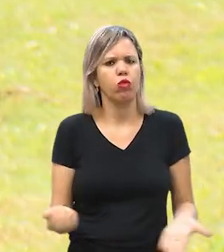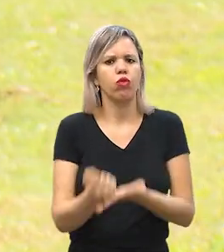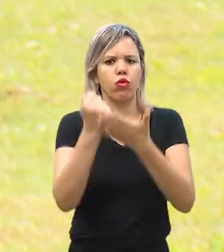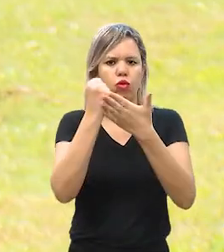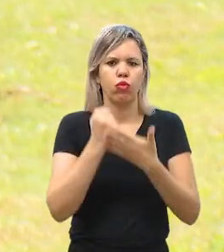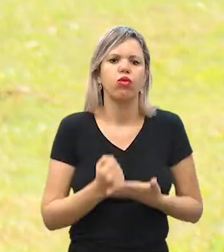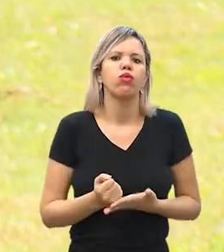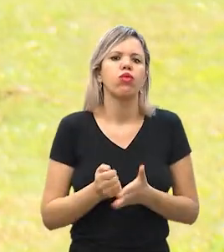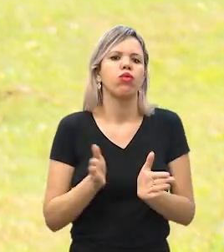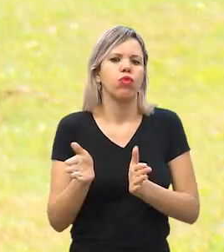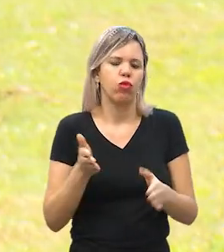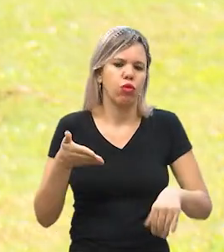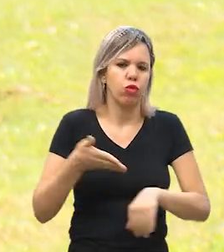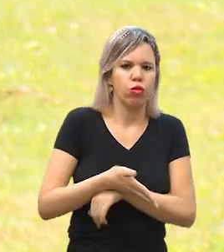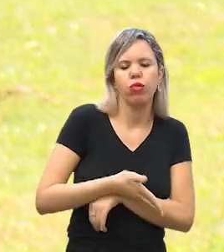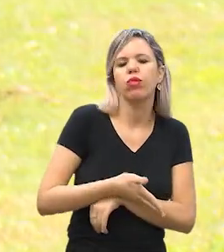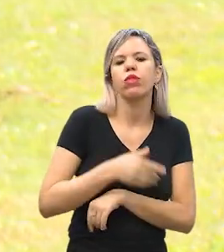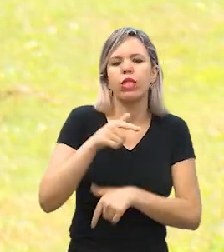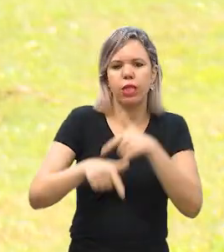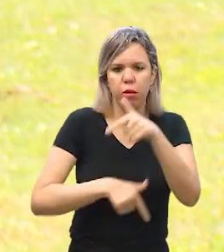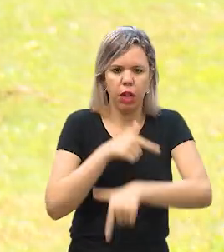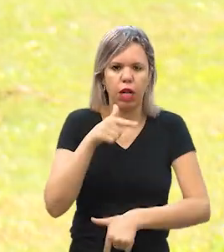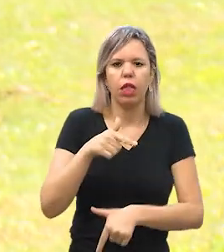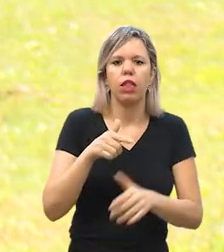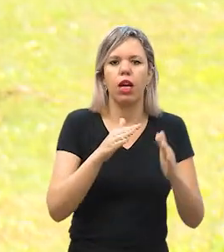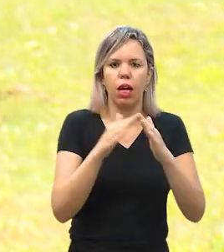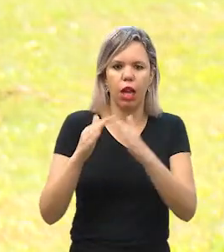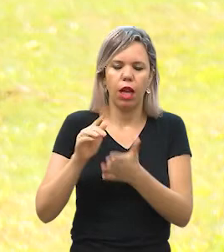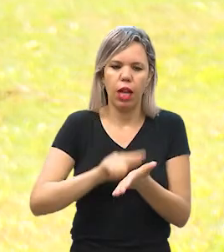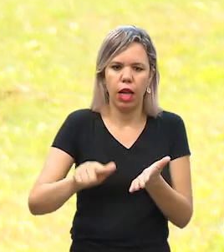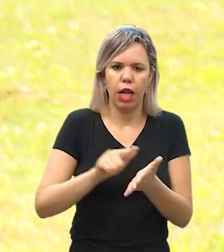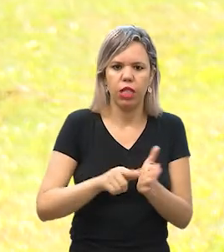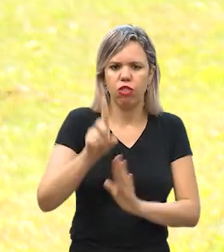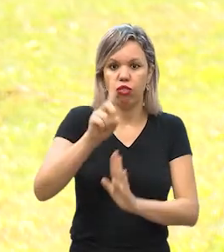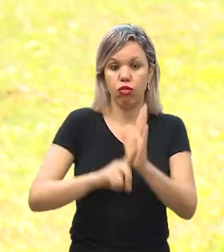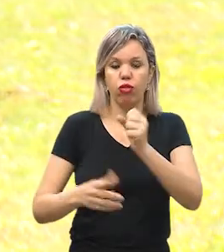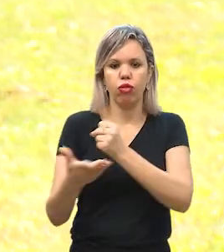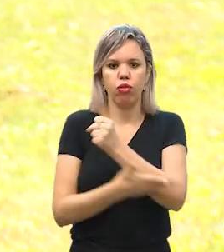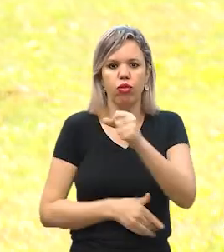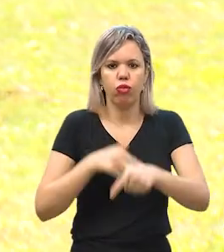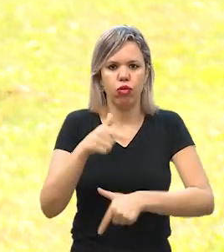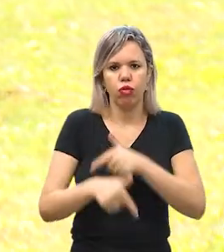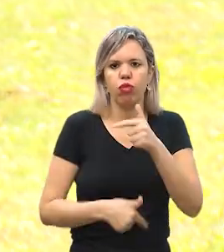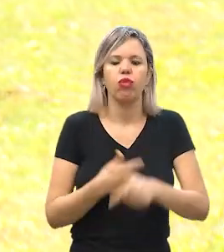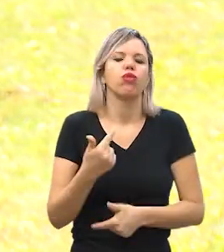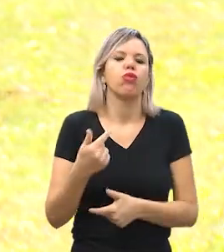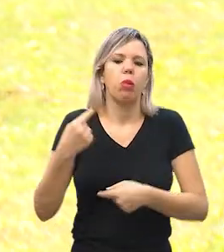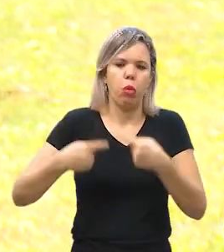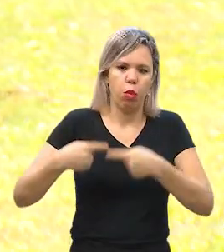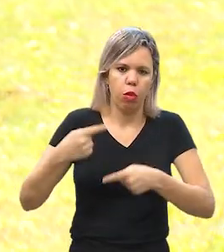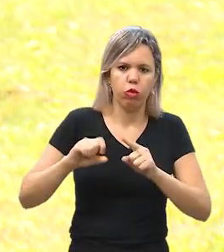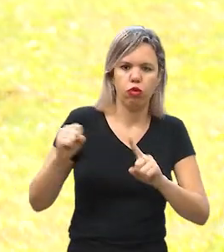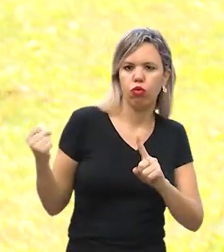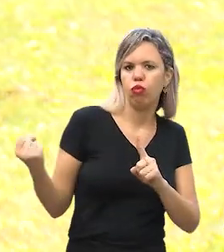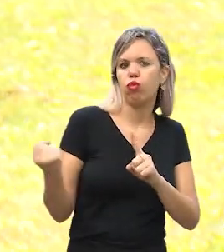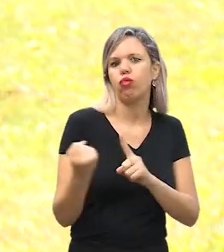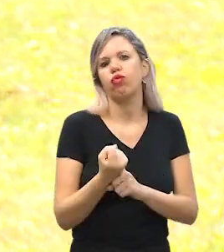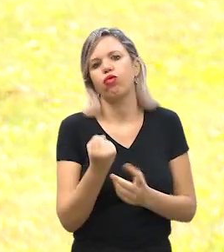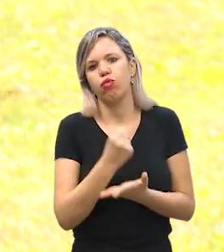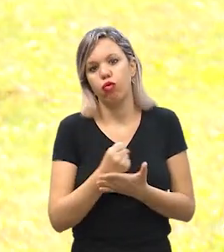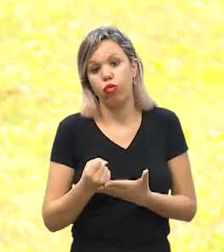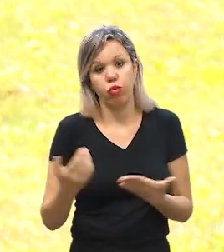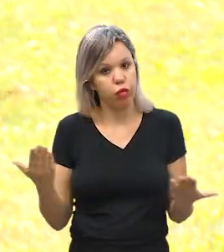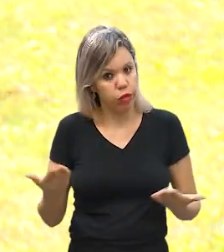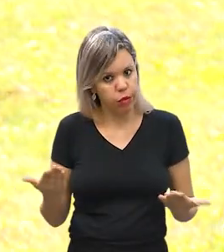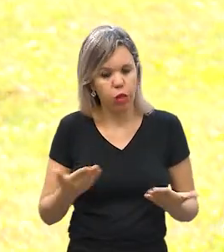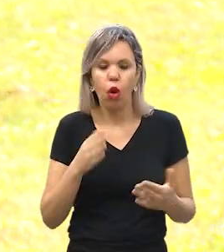pelo acesso das trabalhadoras domésticas a direitos básicos, como trabalhistas, políticos, sociais. Hoje